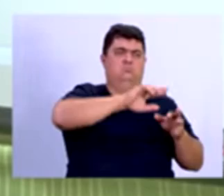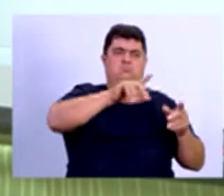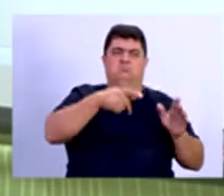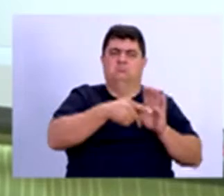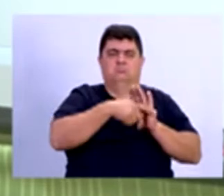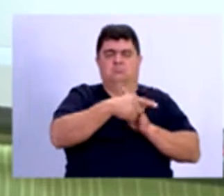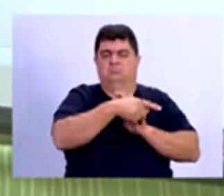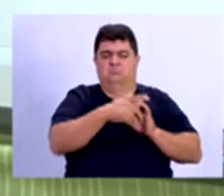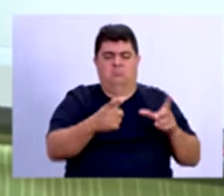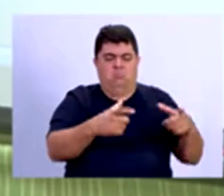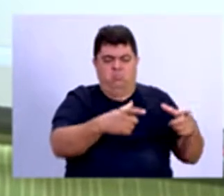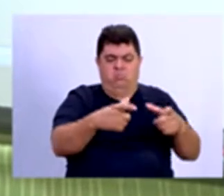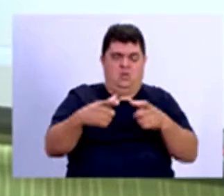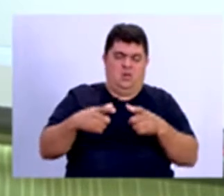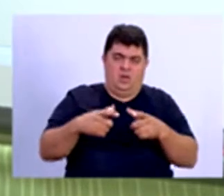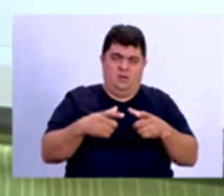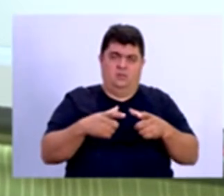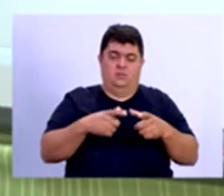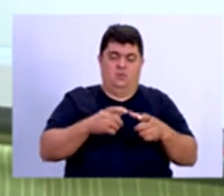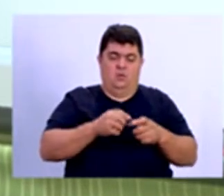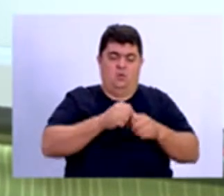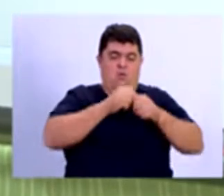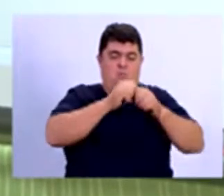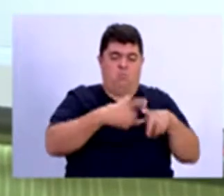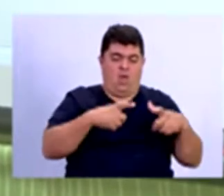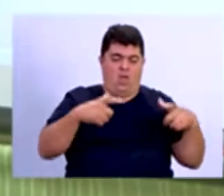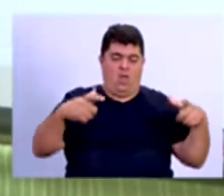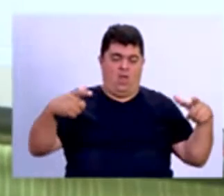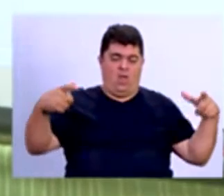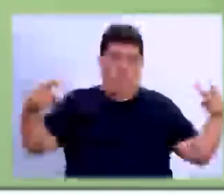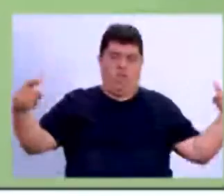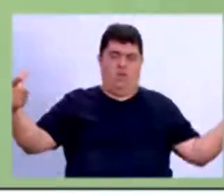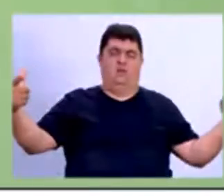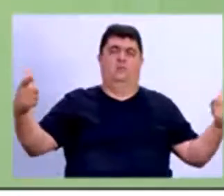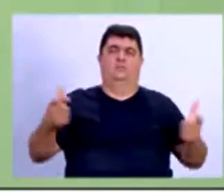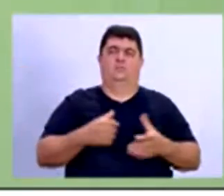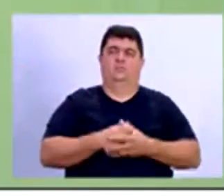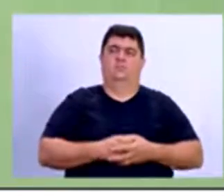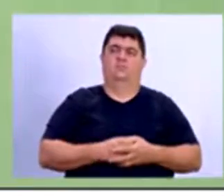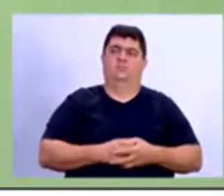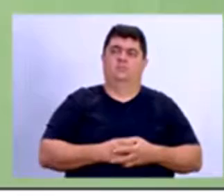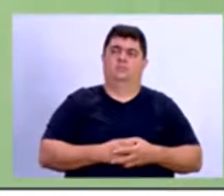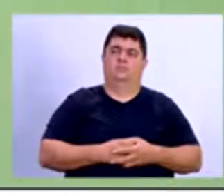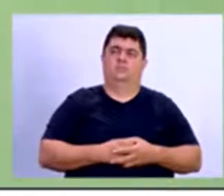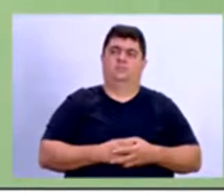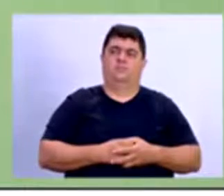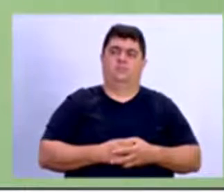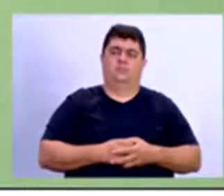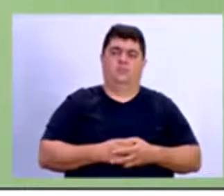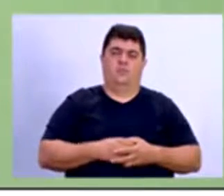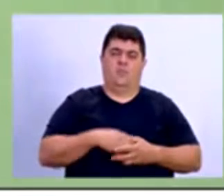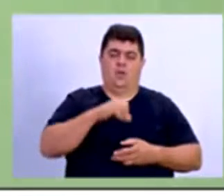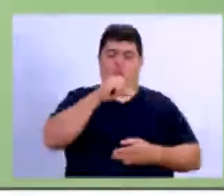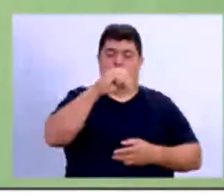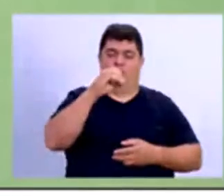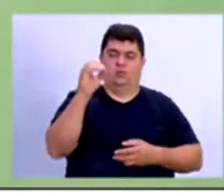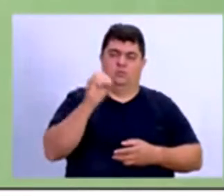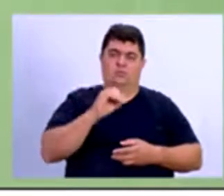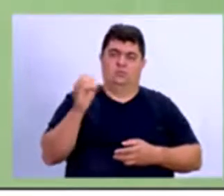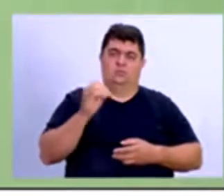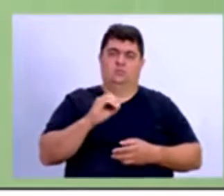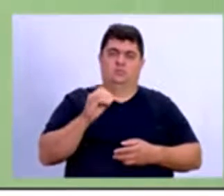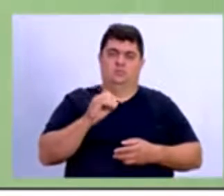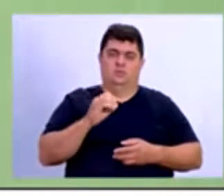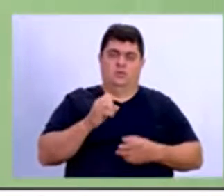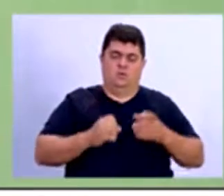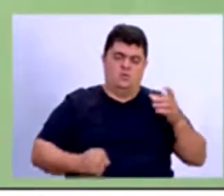governo americano então como que essa evolução se deu anos 90 e 2000 o boom